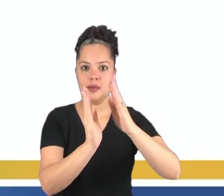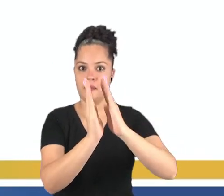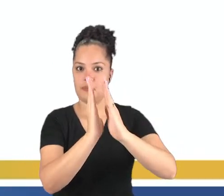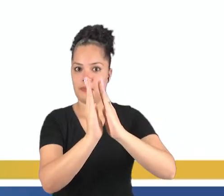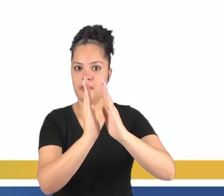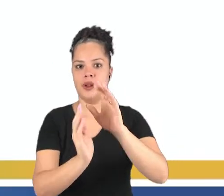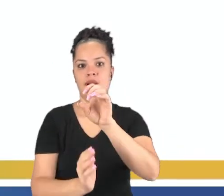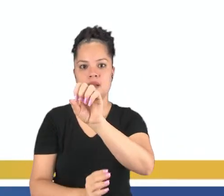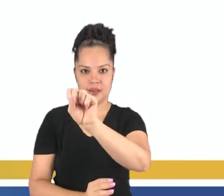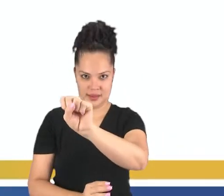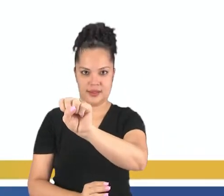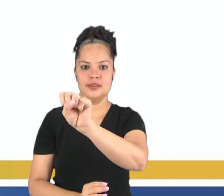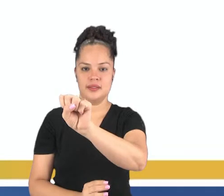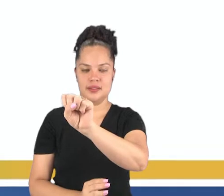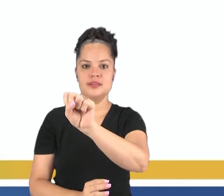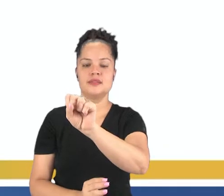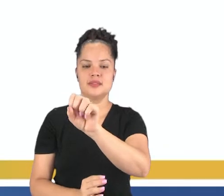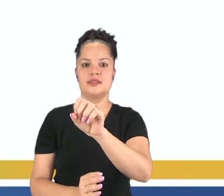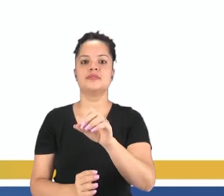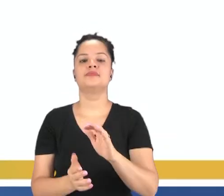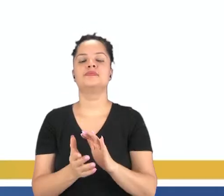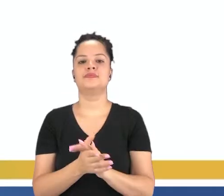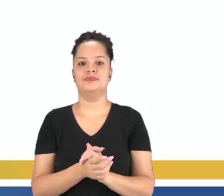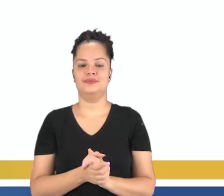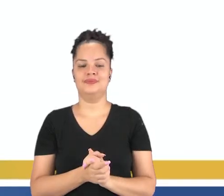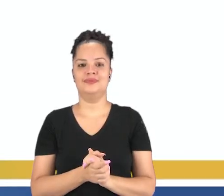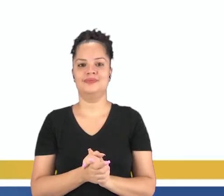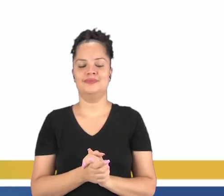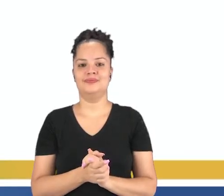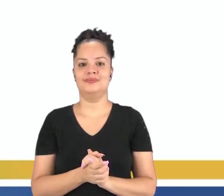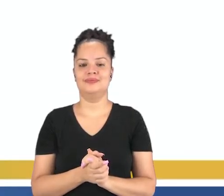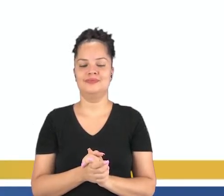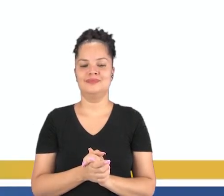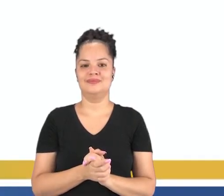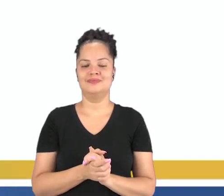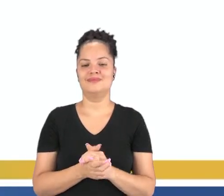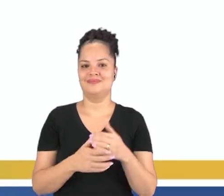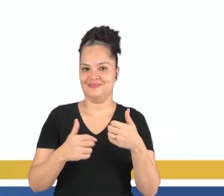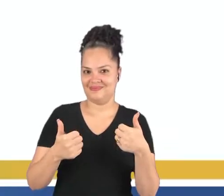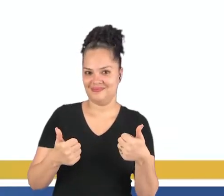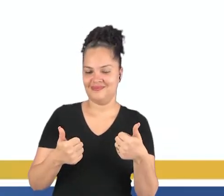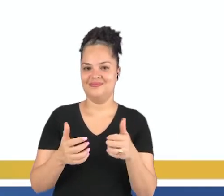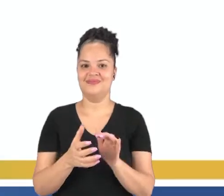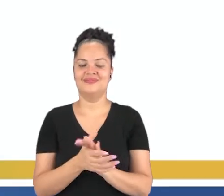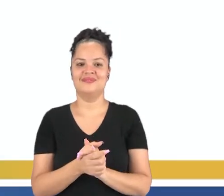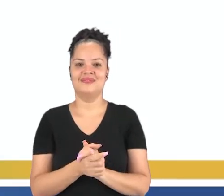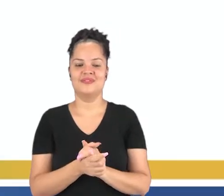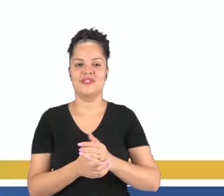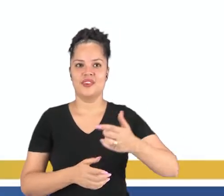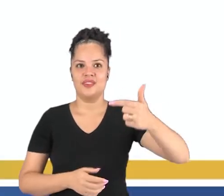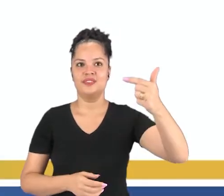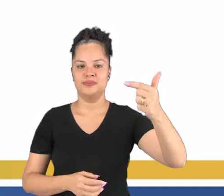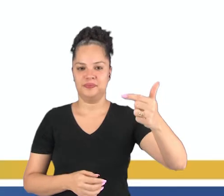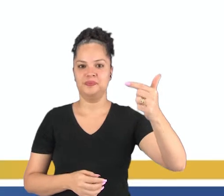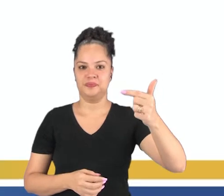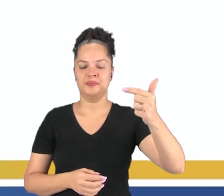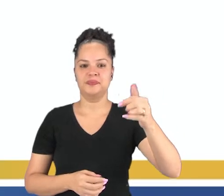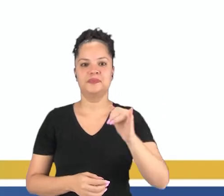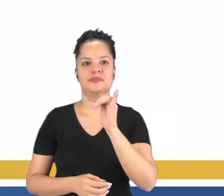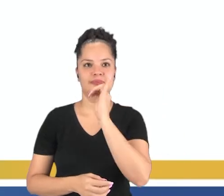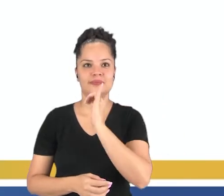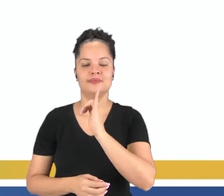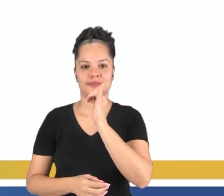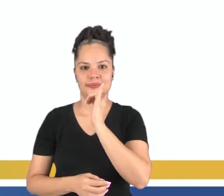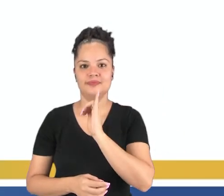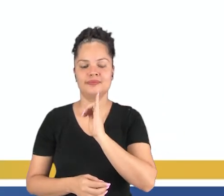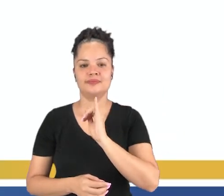a S. A reta R é paralela à reta S, certo? A segunda